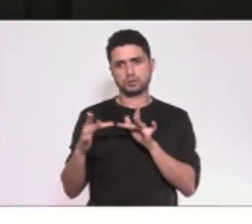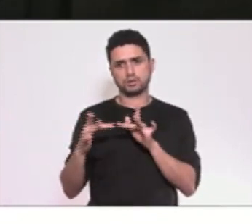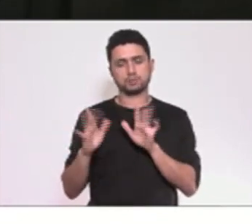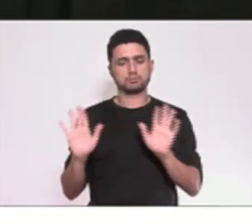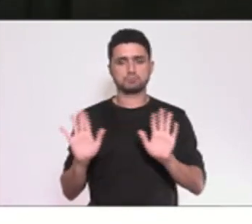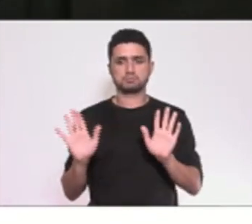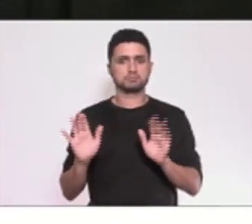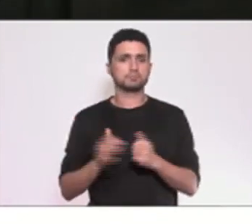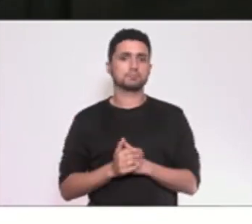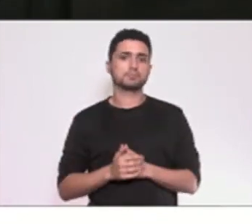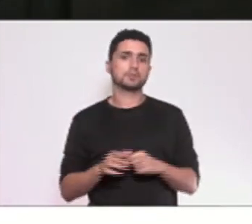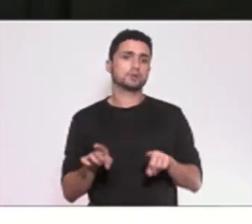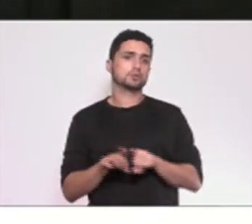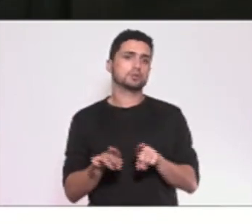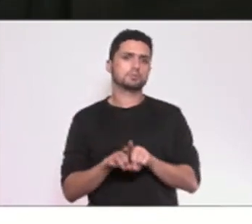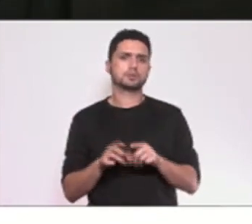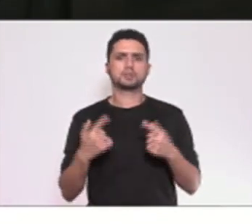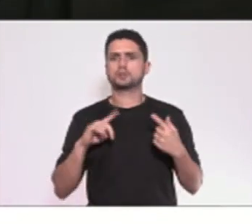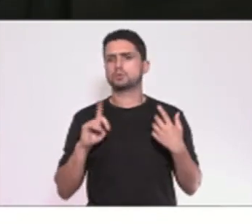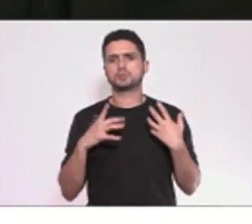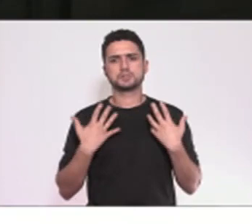admito o argumento